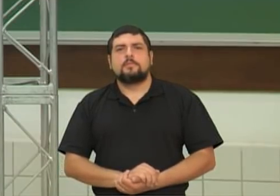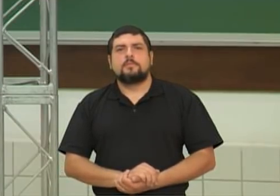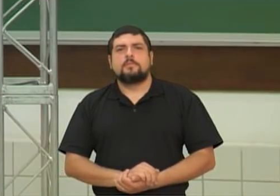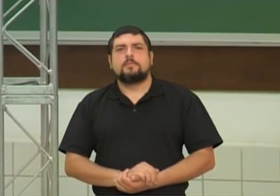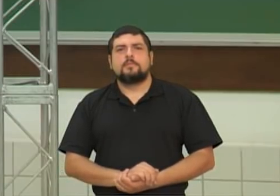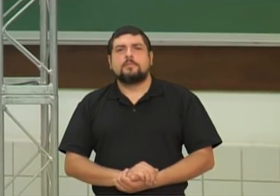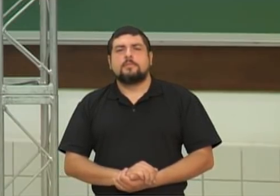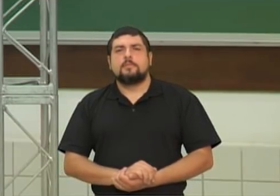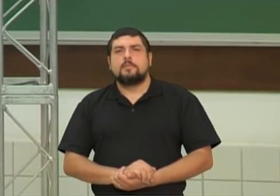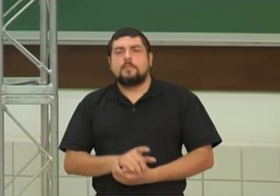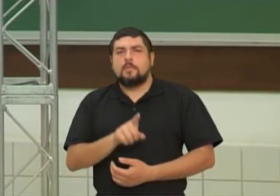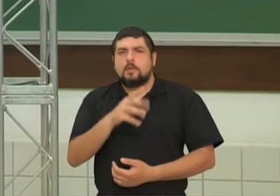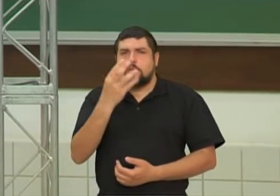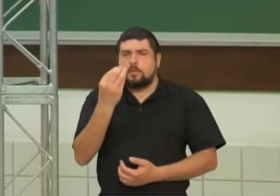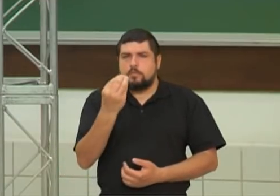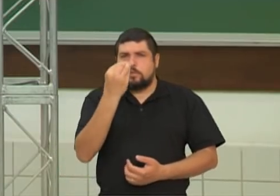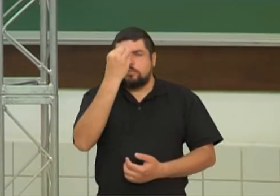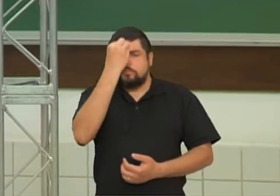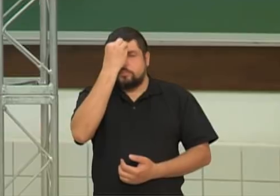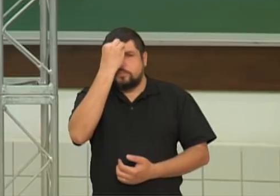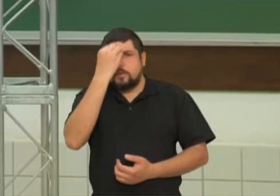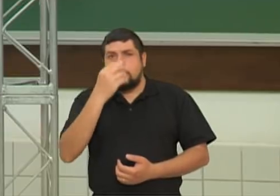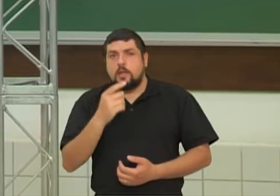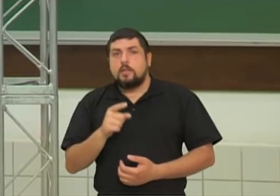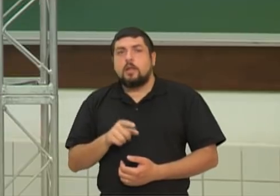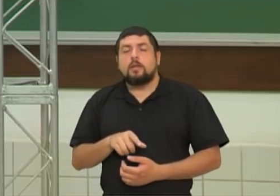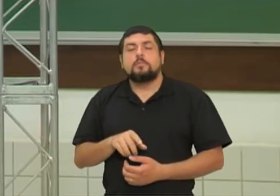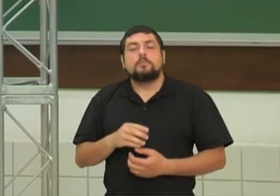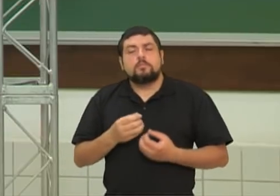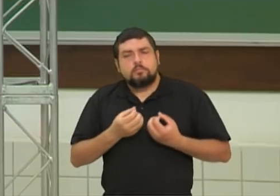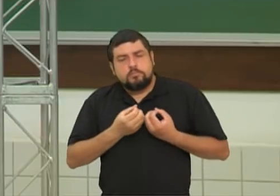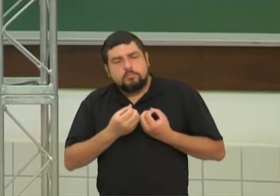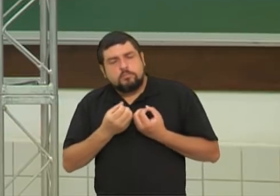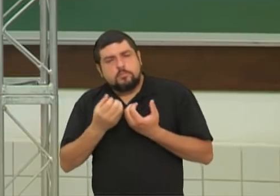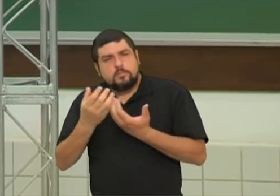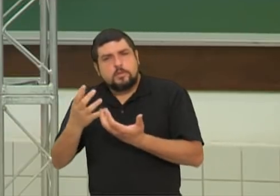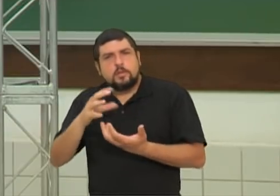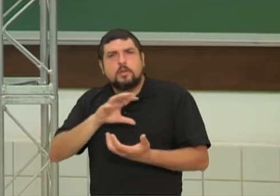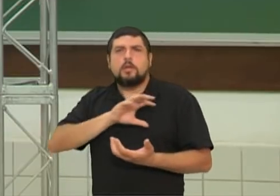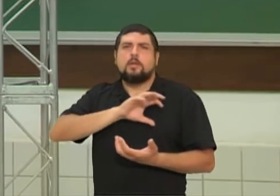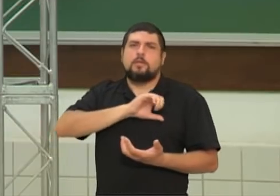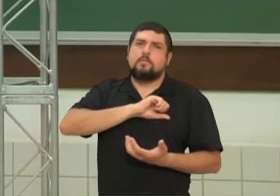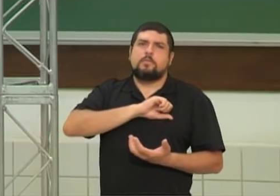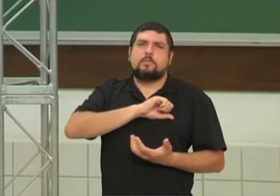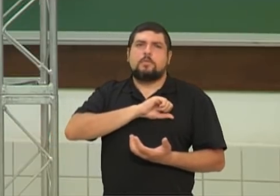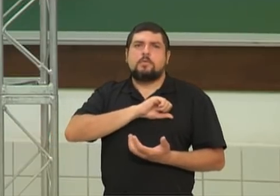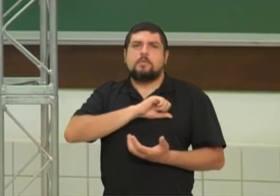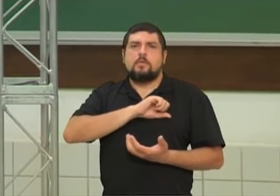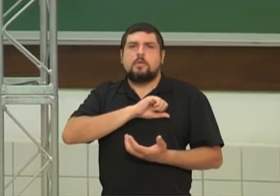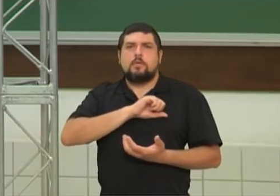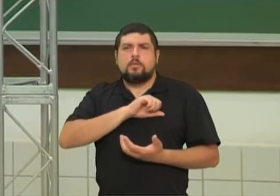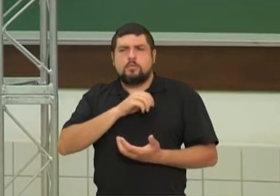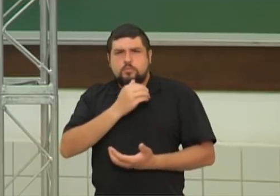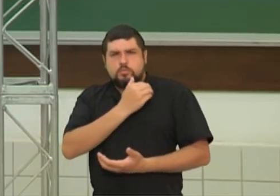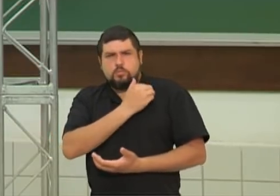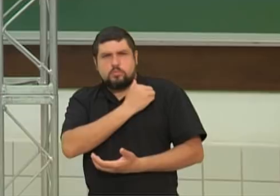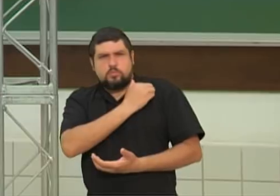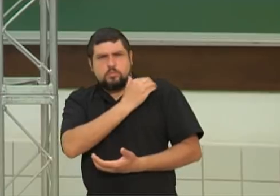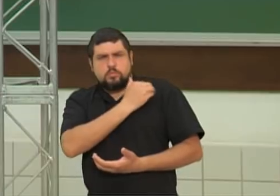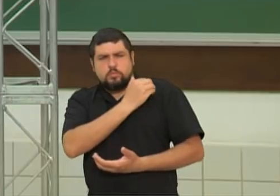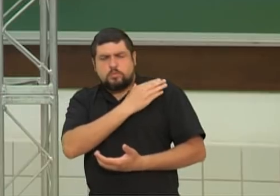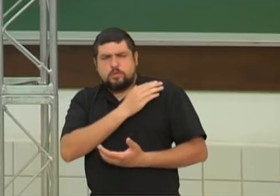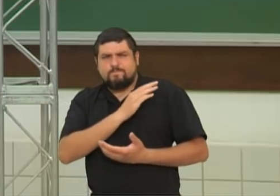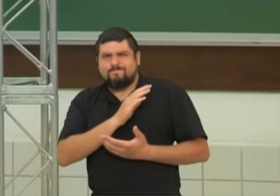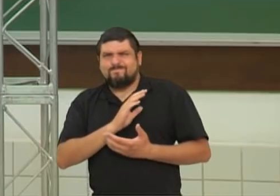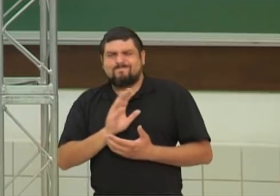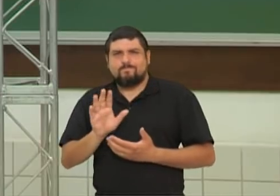E não se esqueçam, tenha mais amor no peito, seja menos preconceito, mas